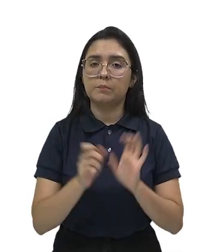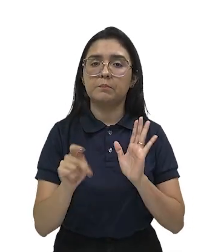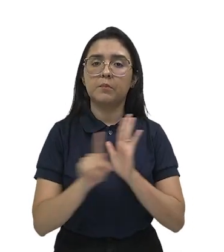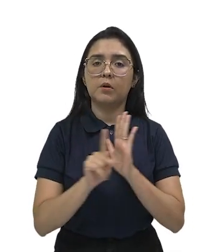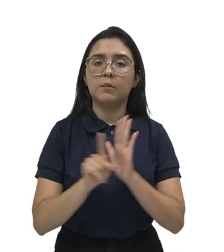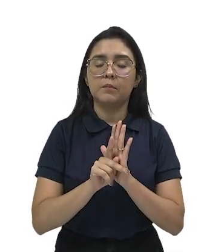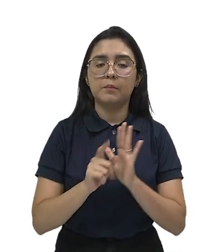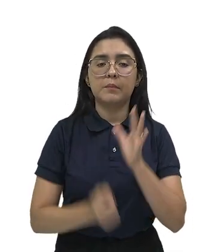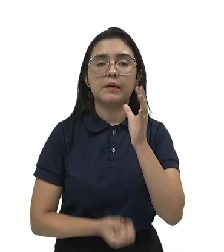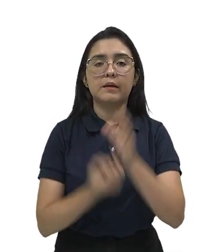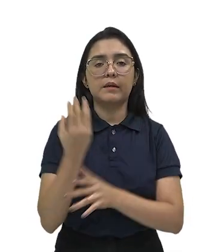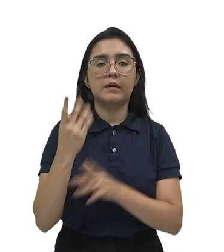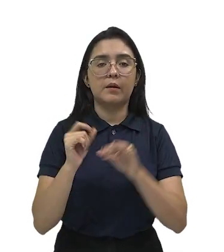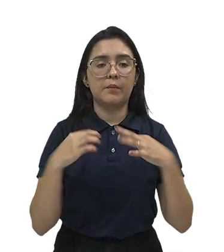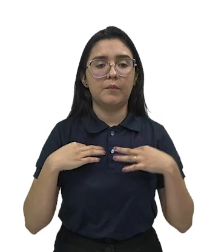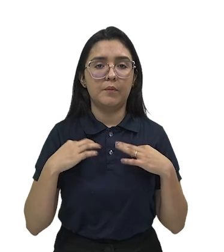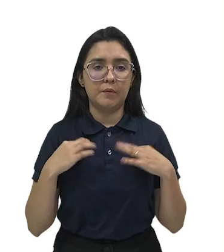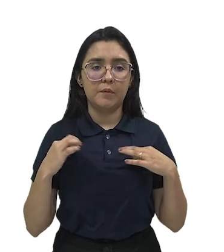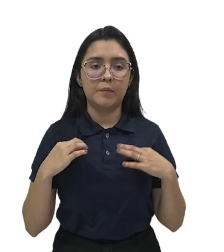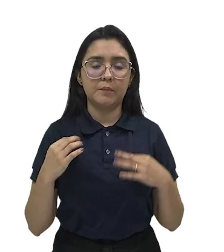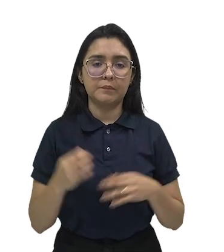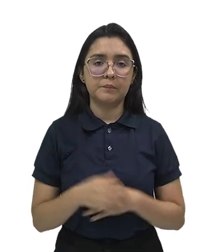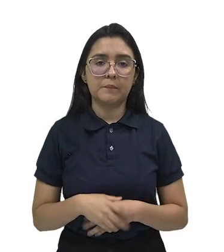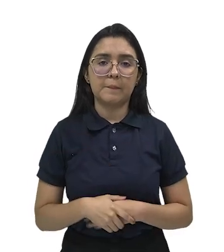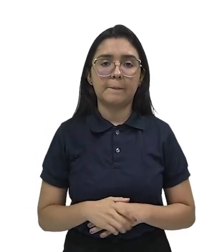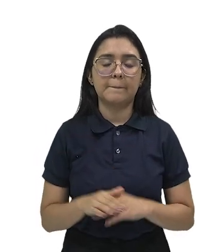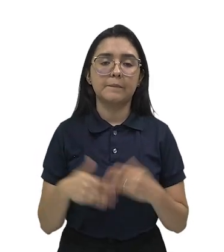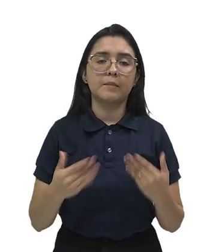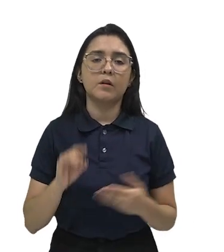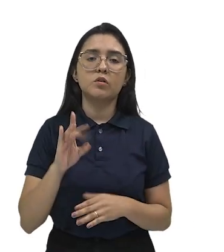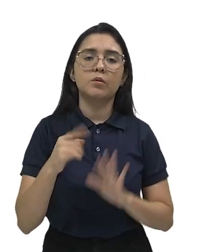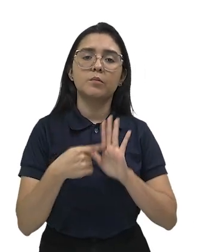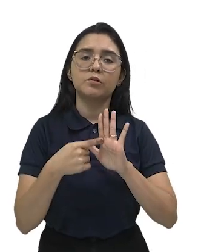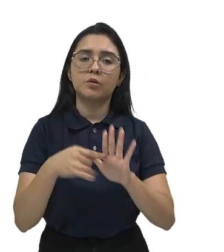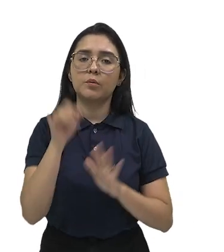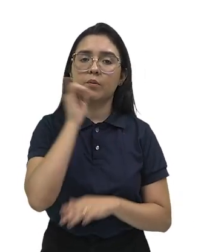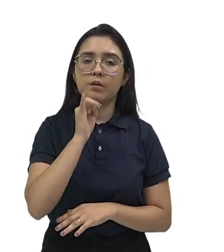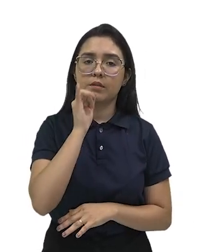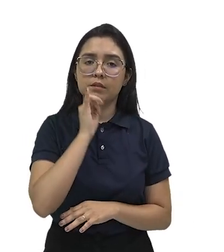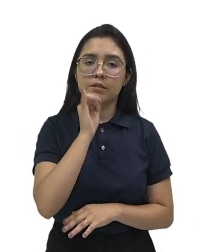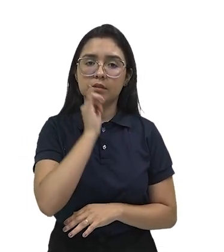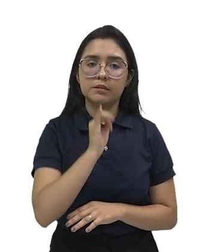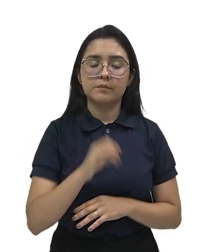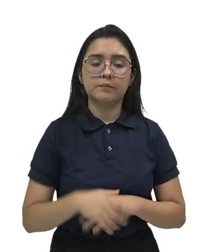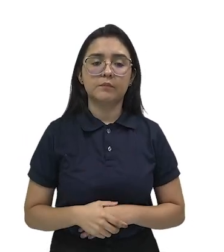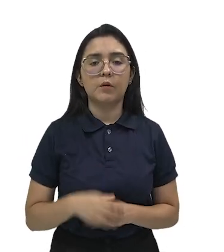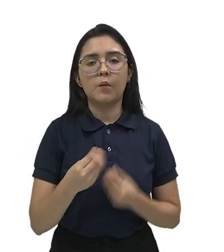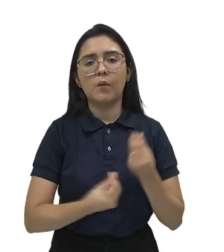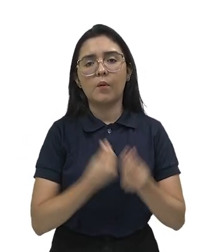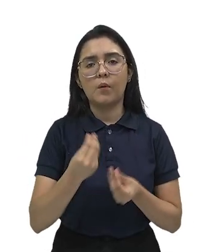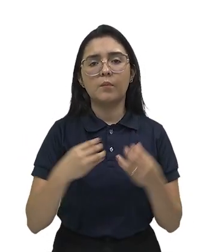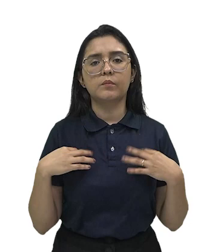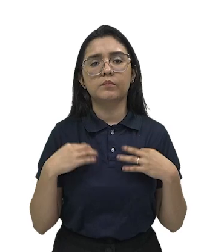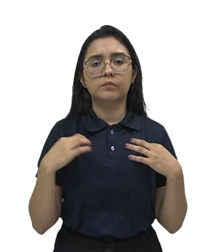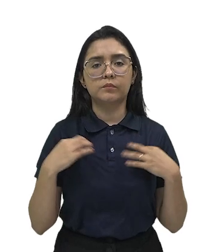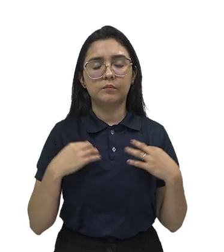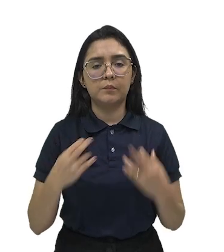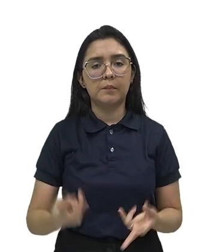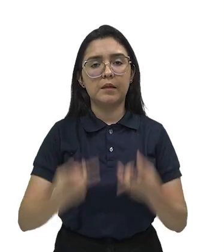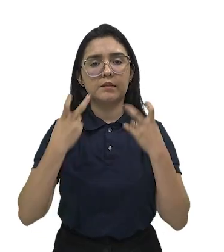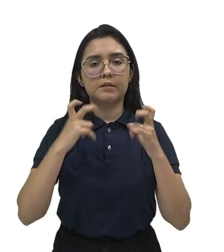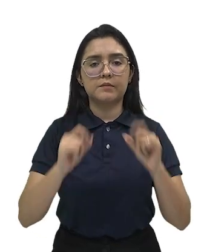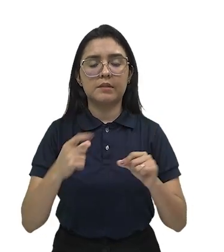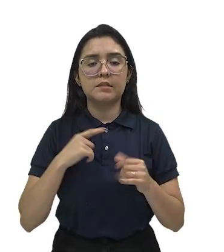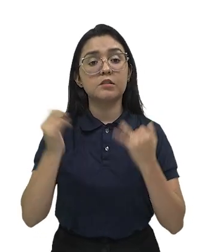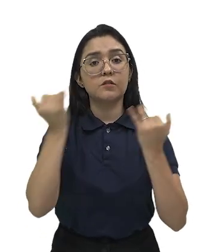para compor o que Richard vai fazer. Aí eu dei só um exemplo de um suéter, como ele ficaria. Observe que